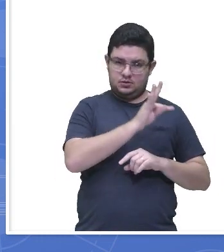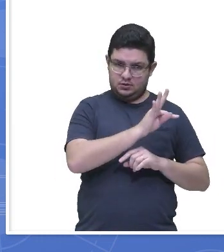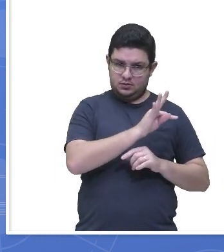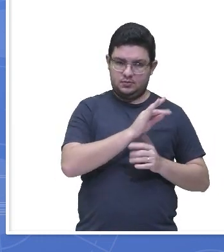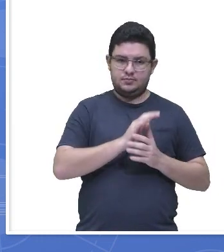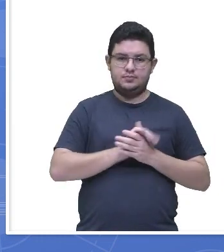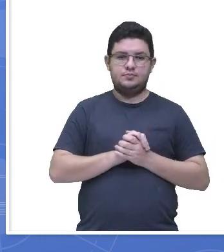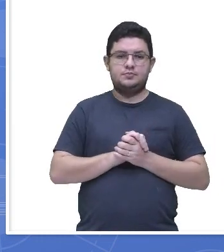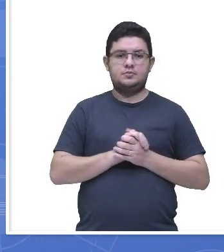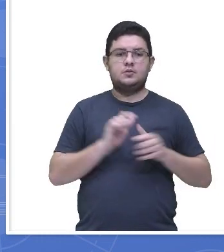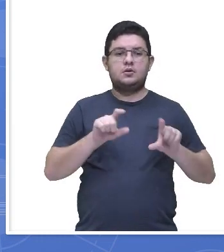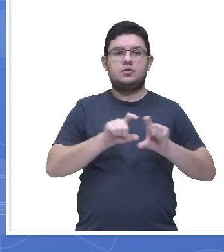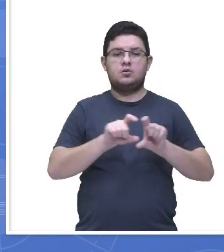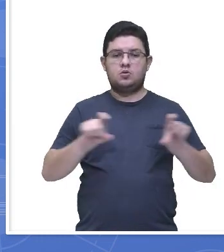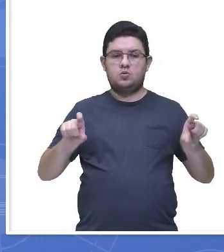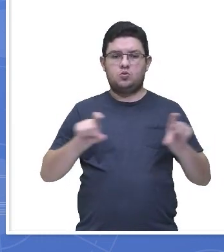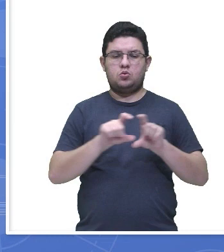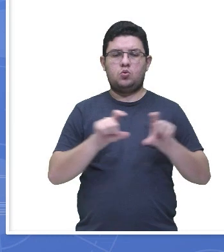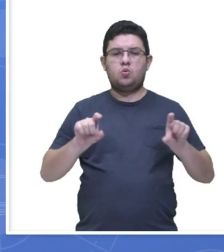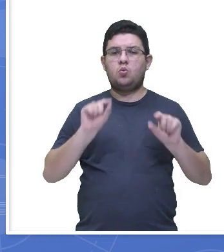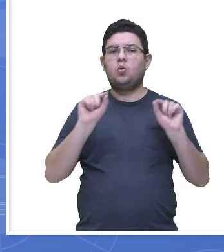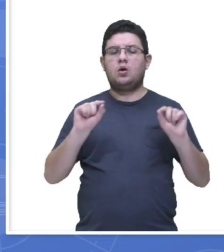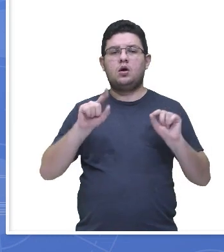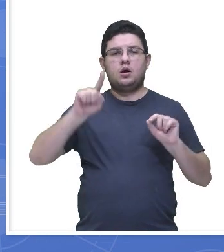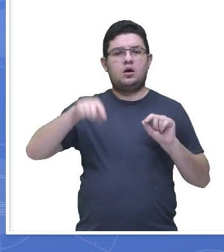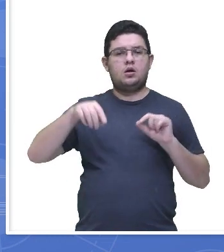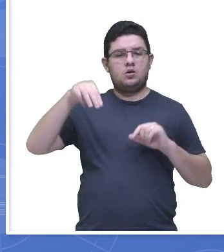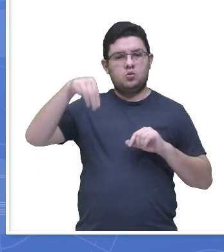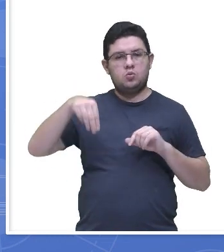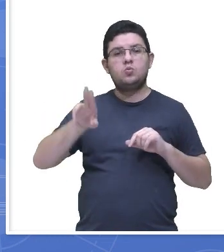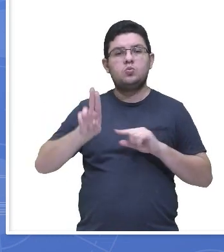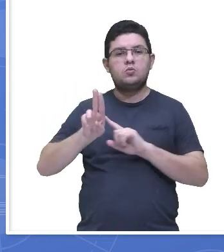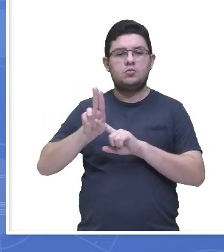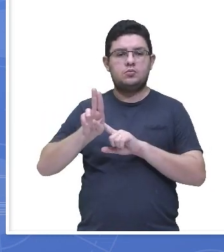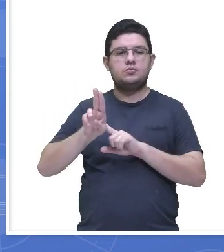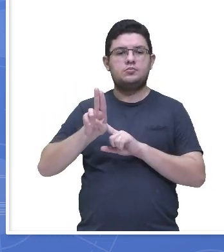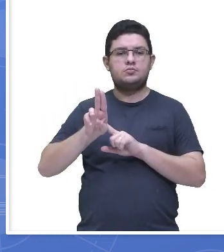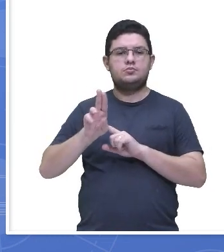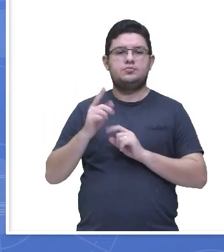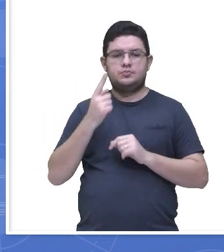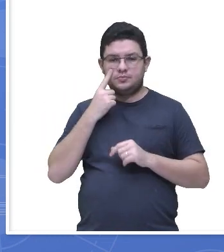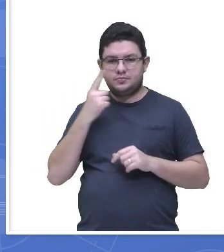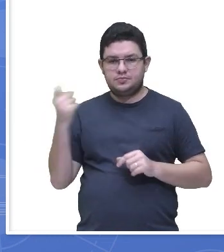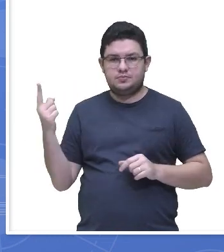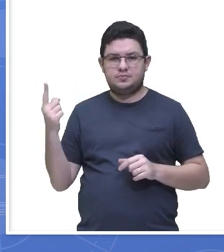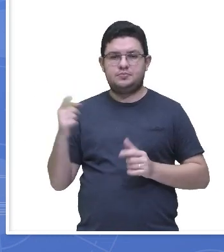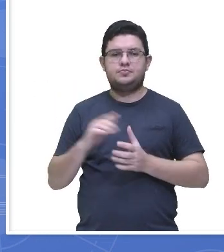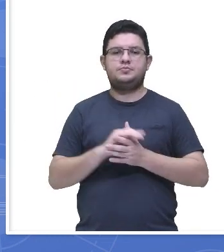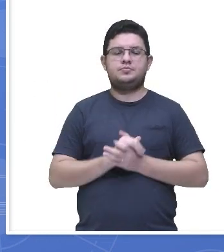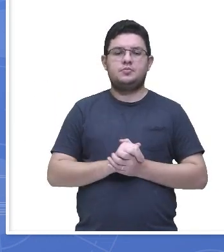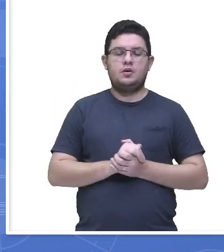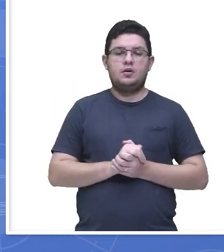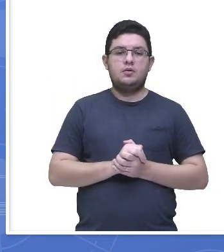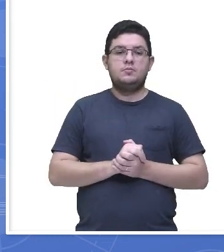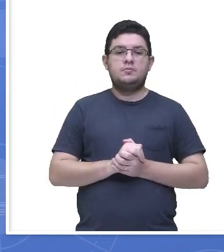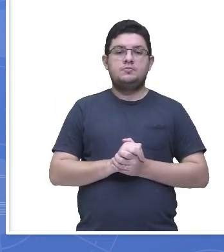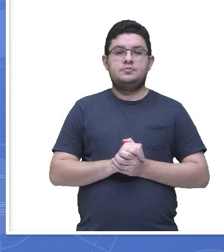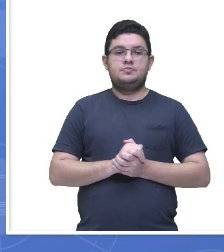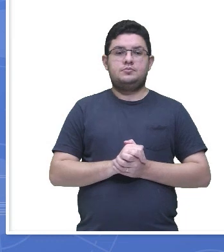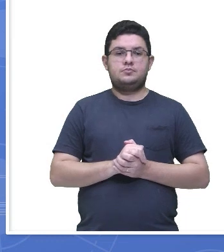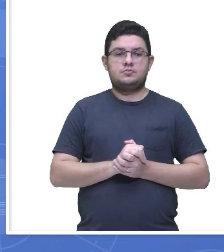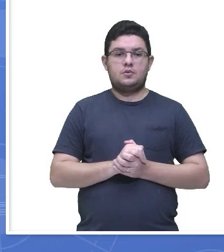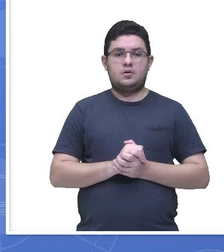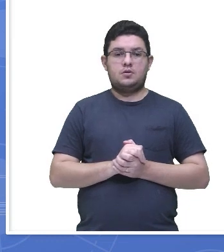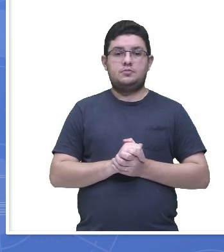posição para o movimento uniforme, que é exatamente S igual a S0 mais VT.